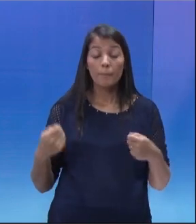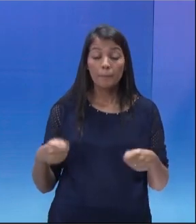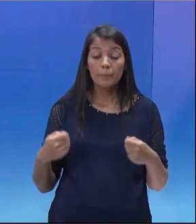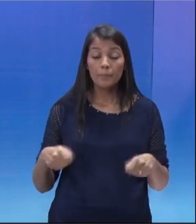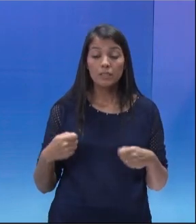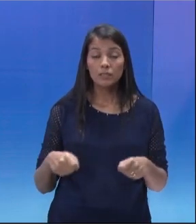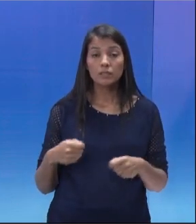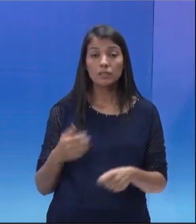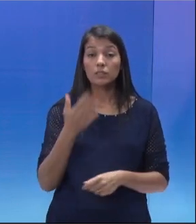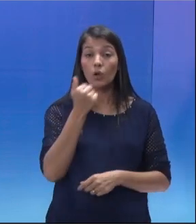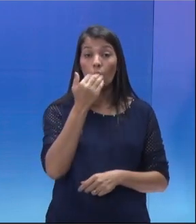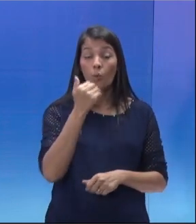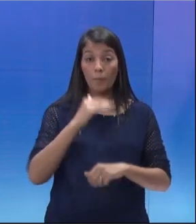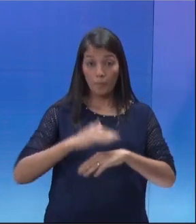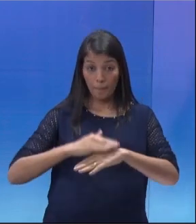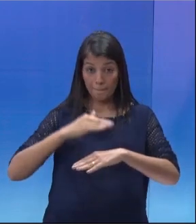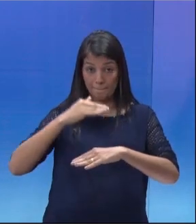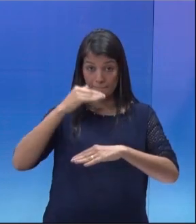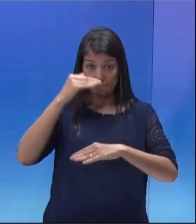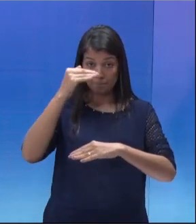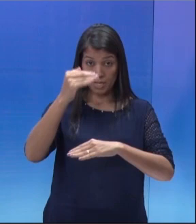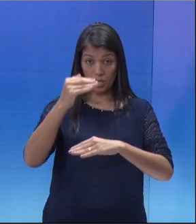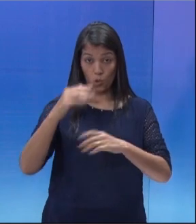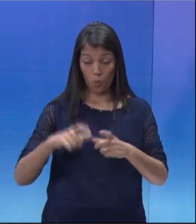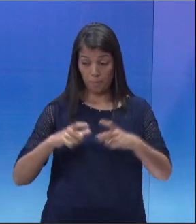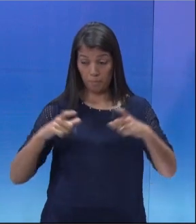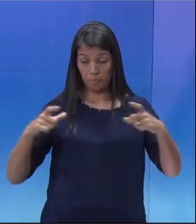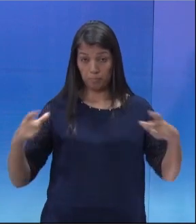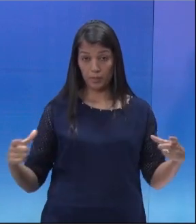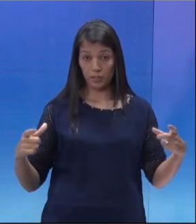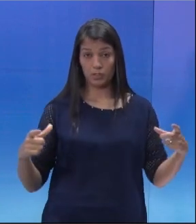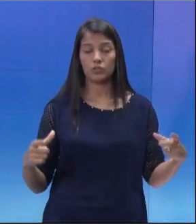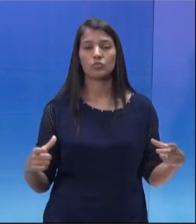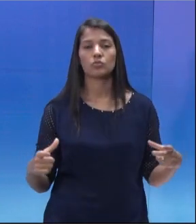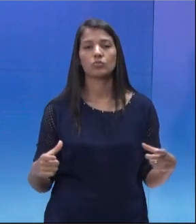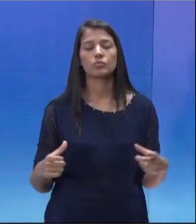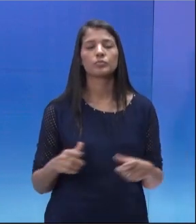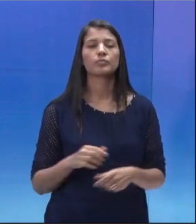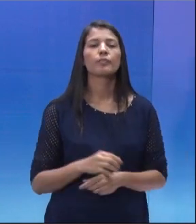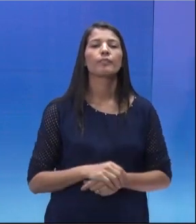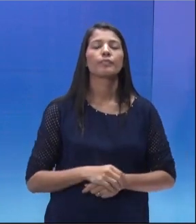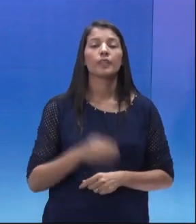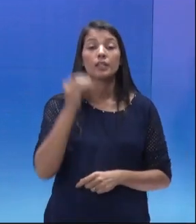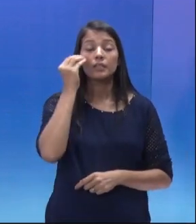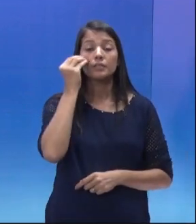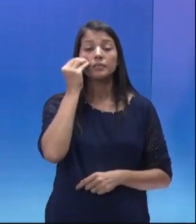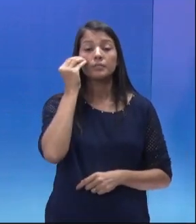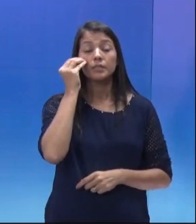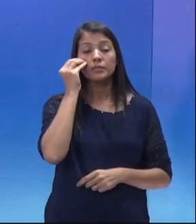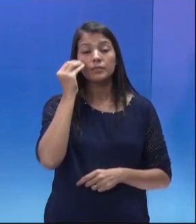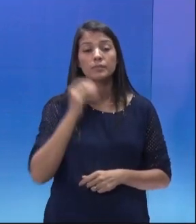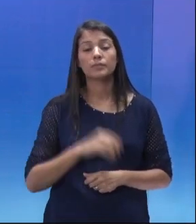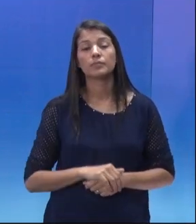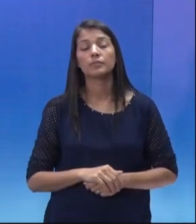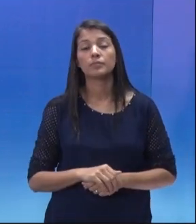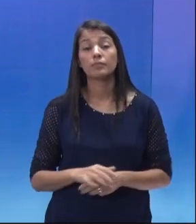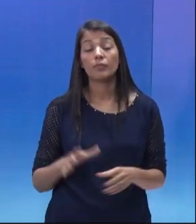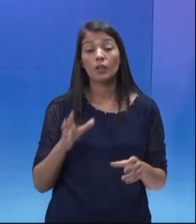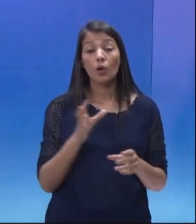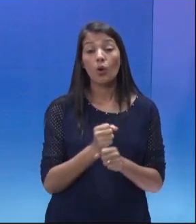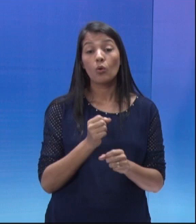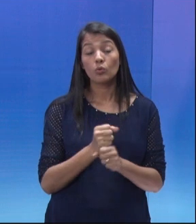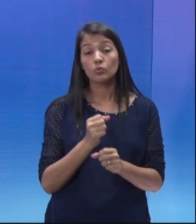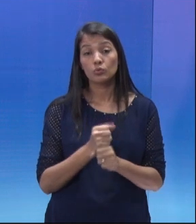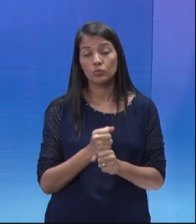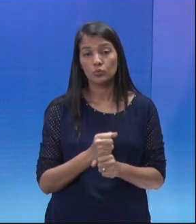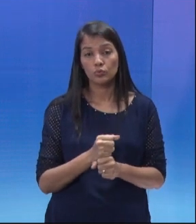a probabilidade de morrer no mínimo 50% desse grupo de cobaia. Então vamos aí. Cálculo de